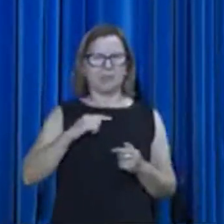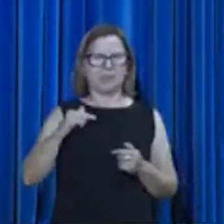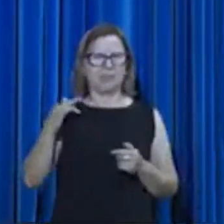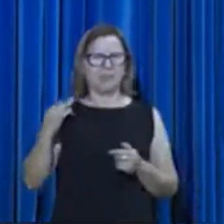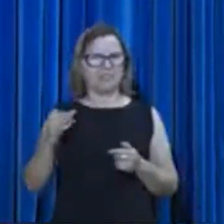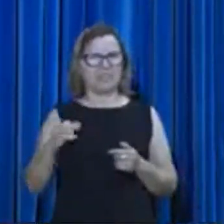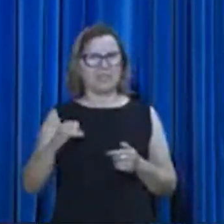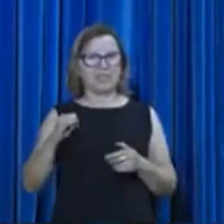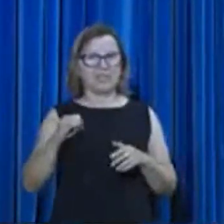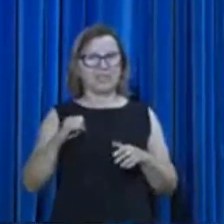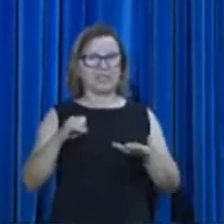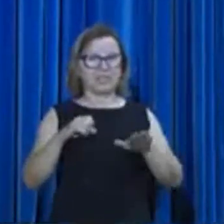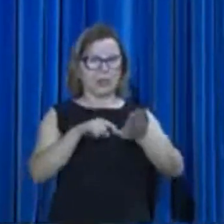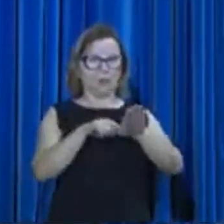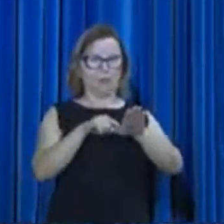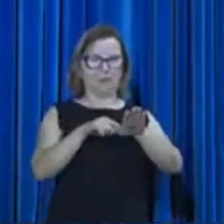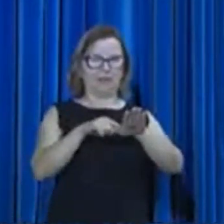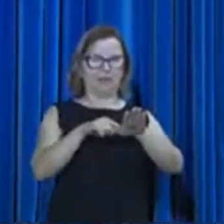do pé